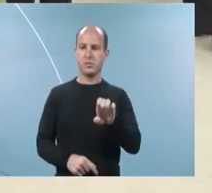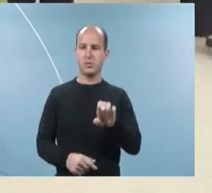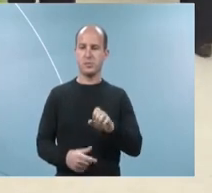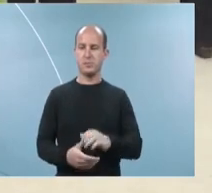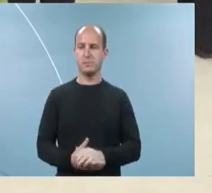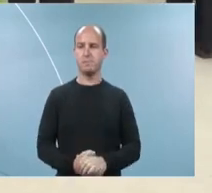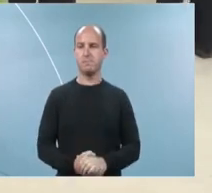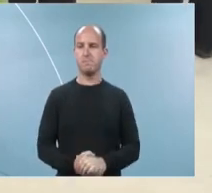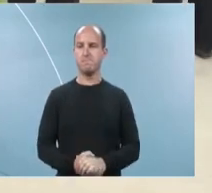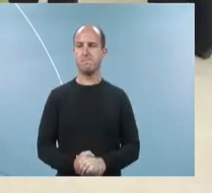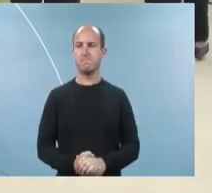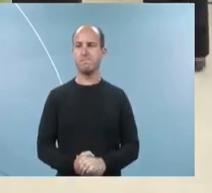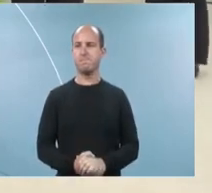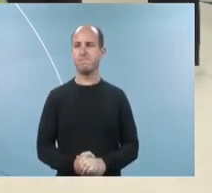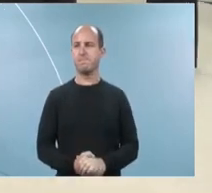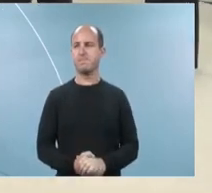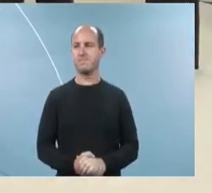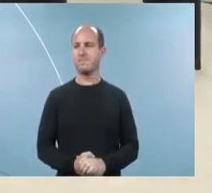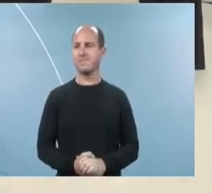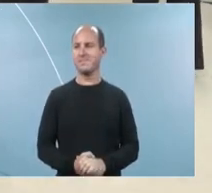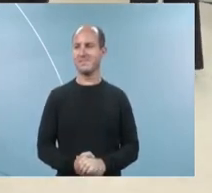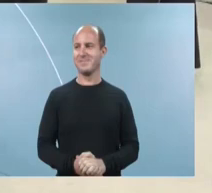Oliveira.